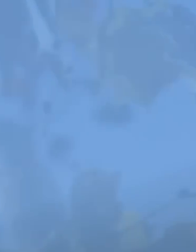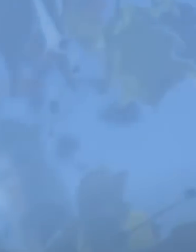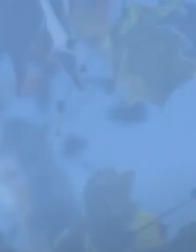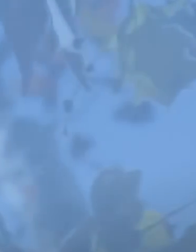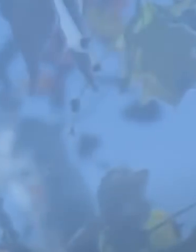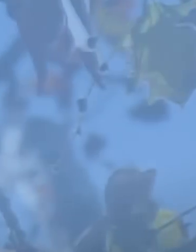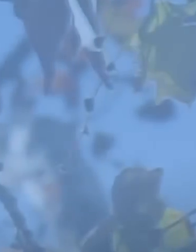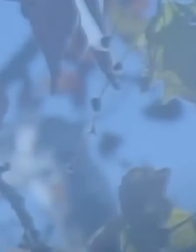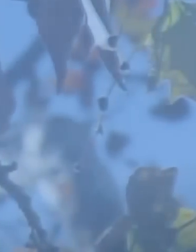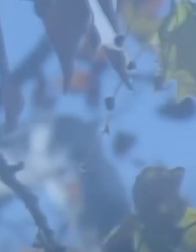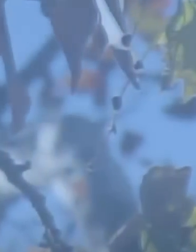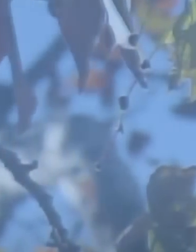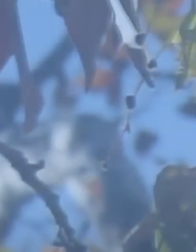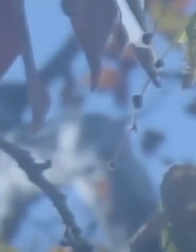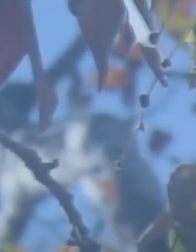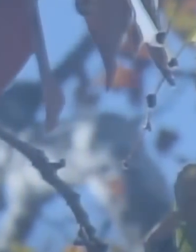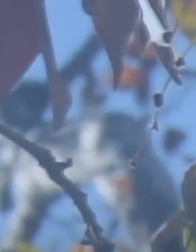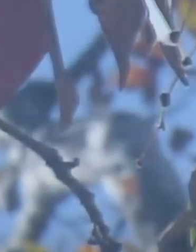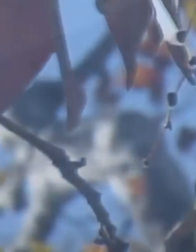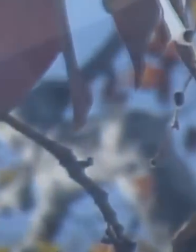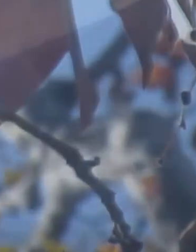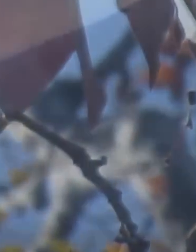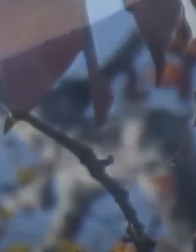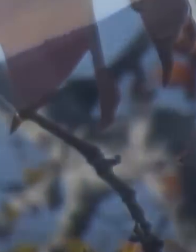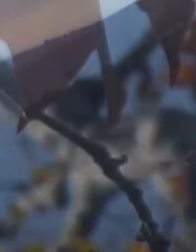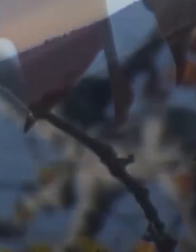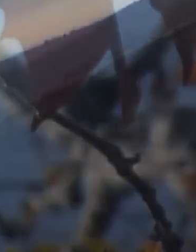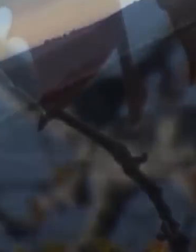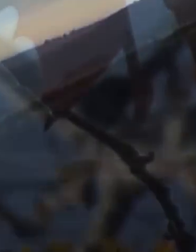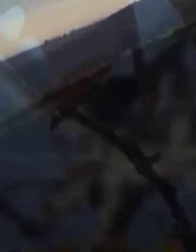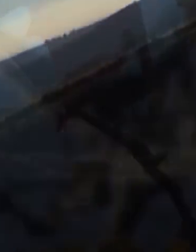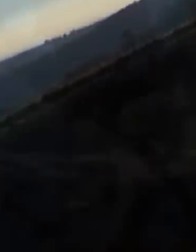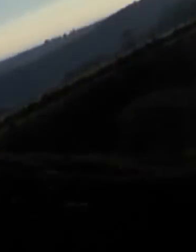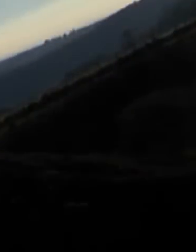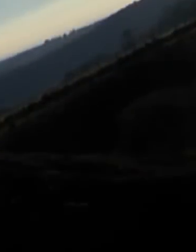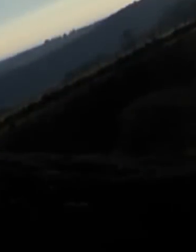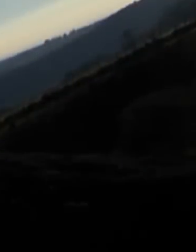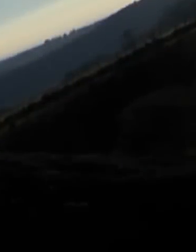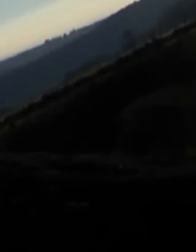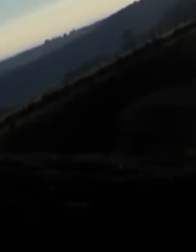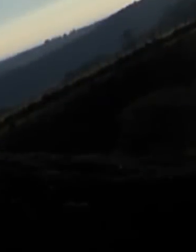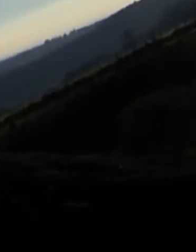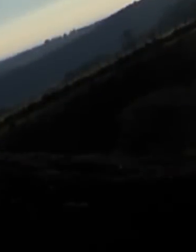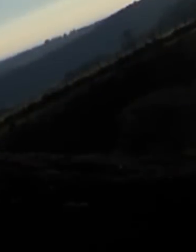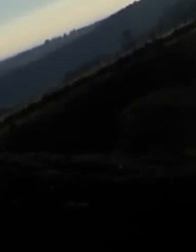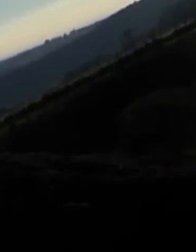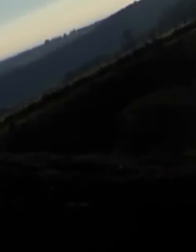pois só alguns assim conseguem